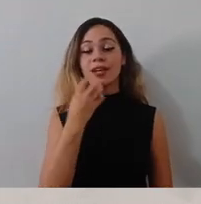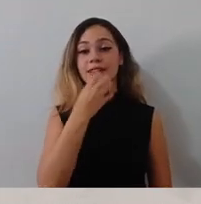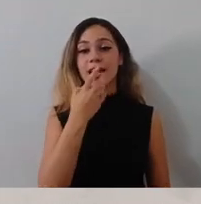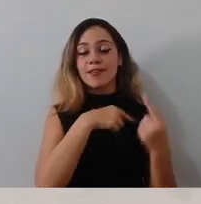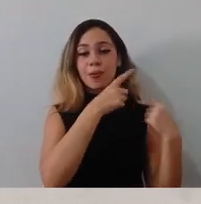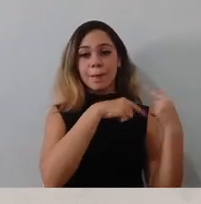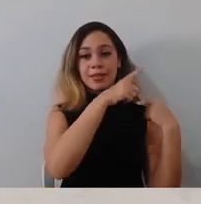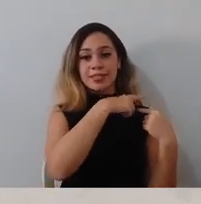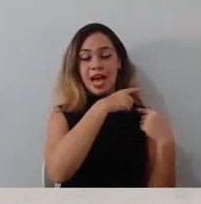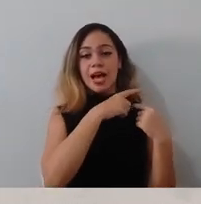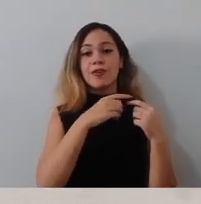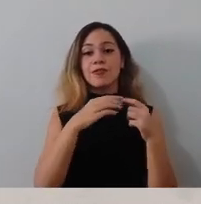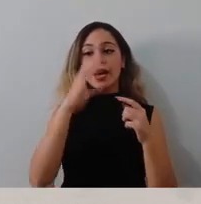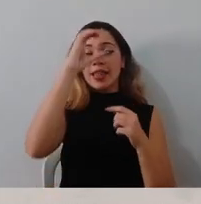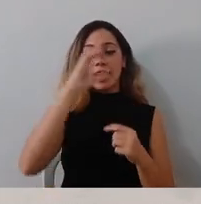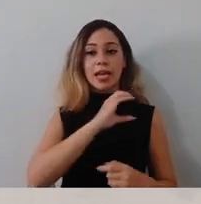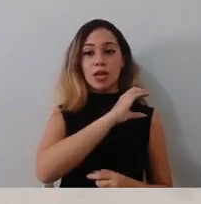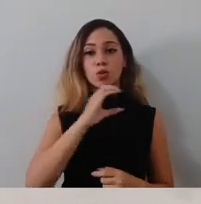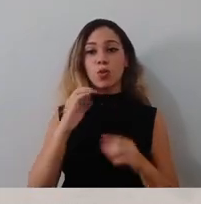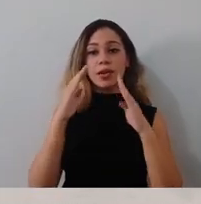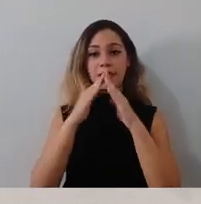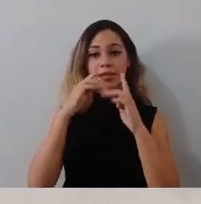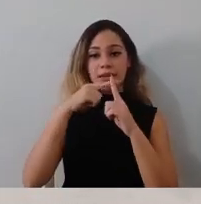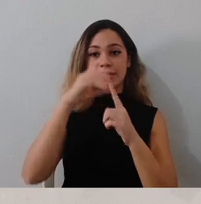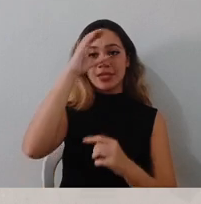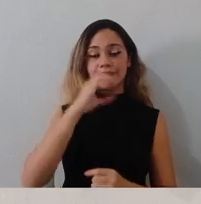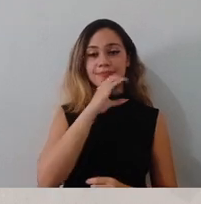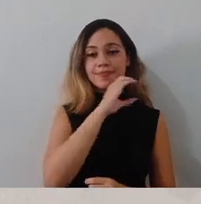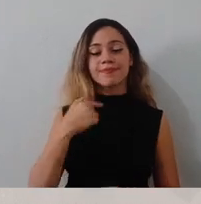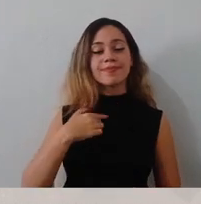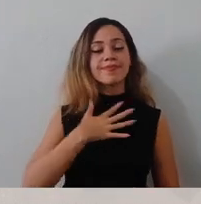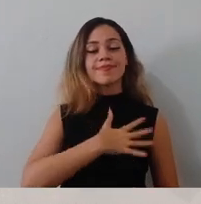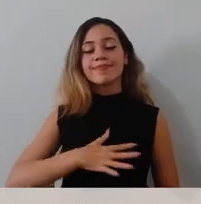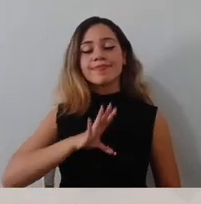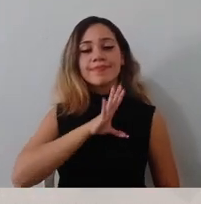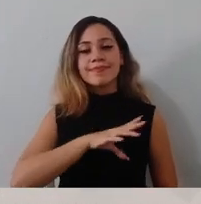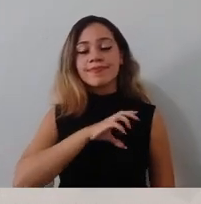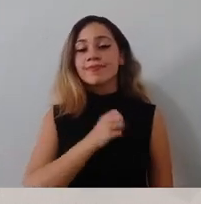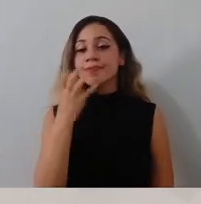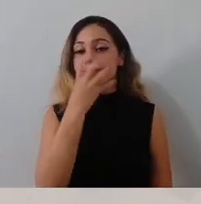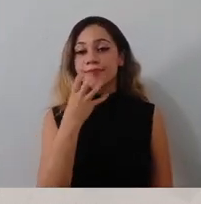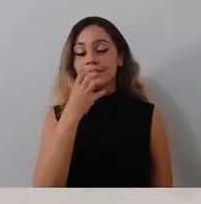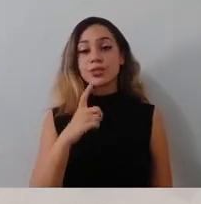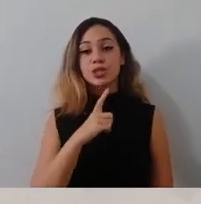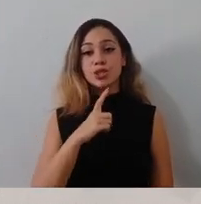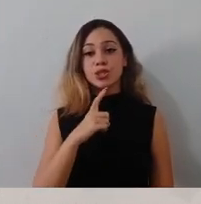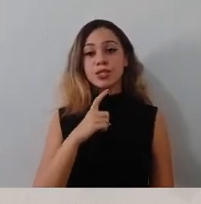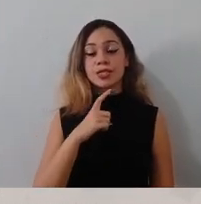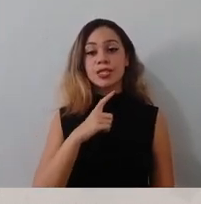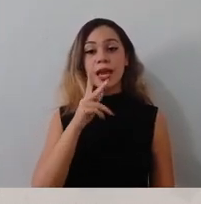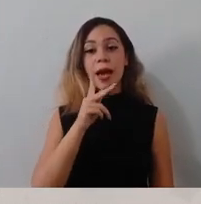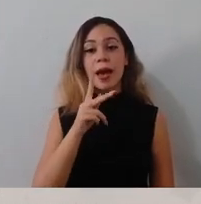eu cantava lá assim. na Igreja Católica, eu cantei há algum tempo, eu amo cantar, e foi o lugar onde eu consegui cantar, tinha uma